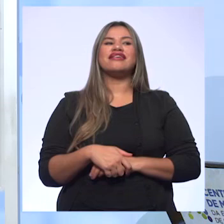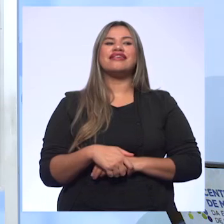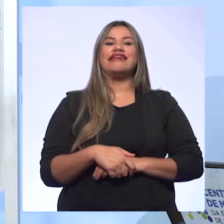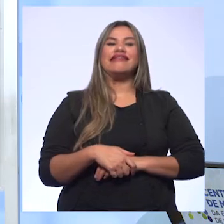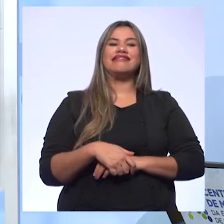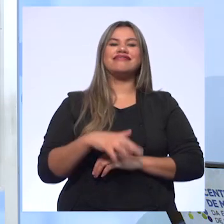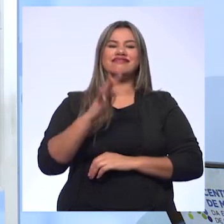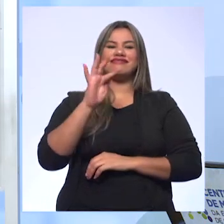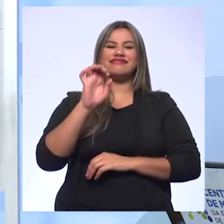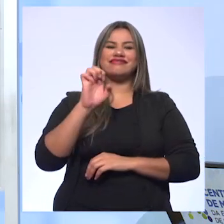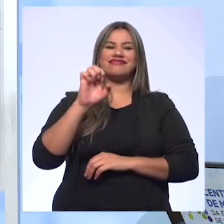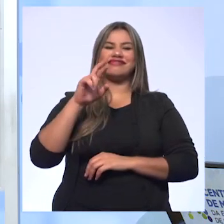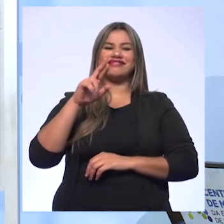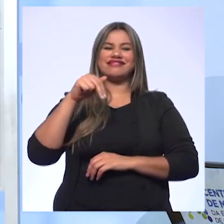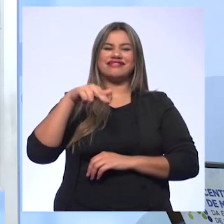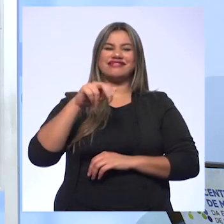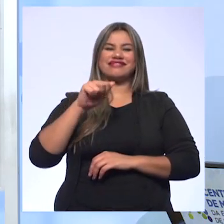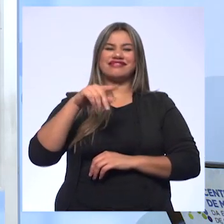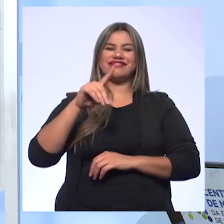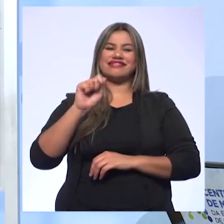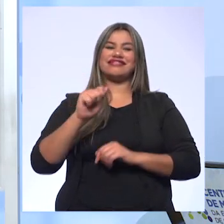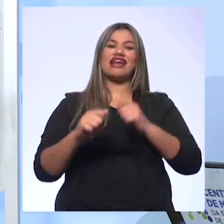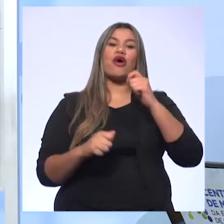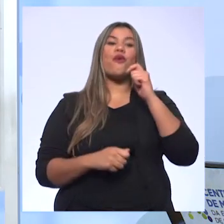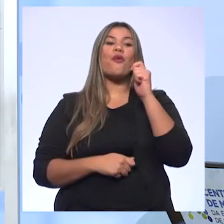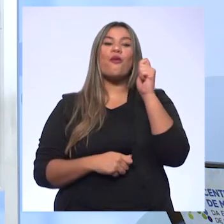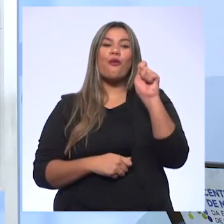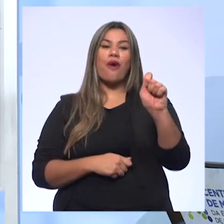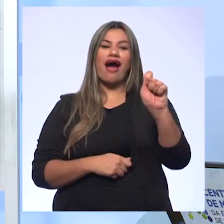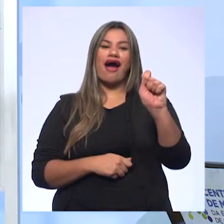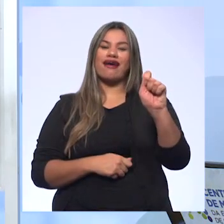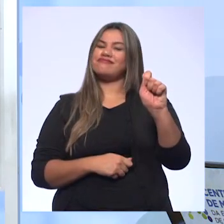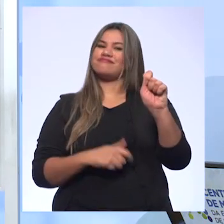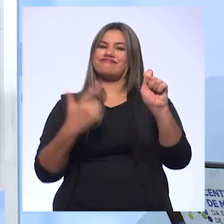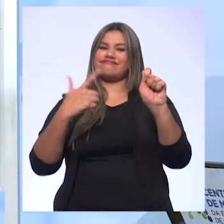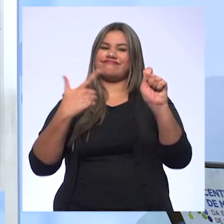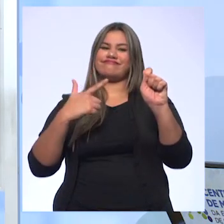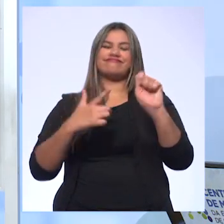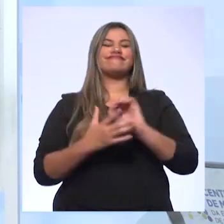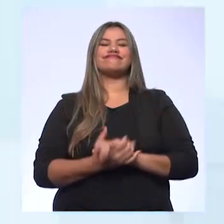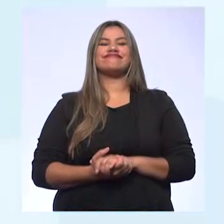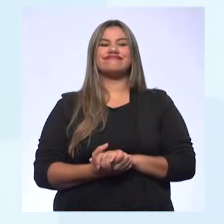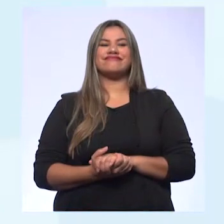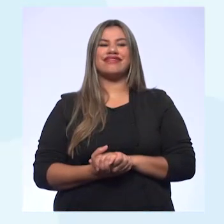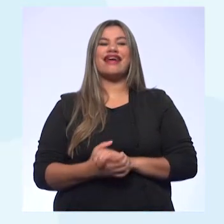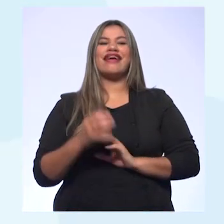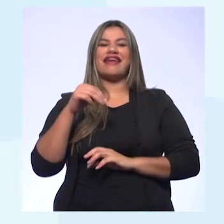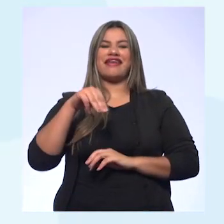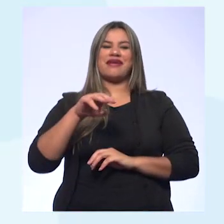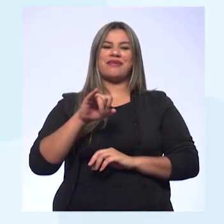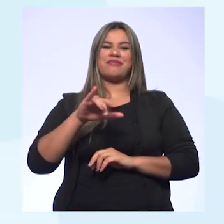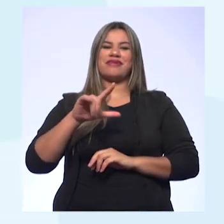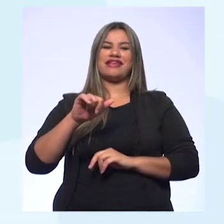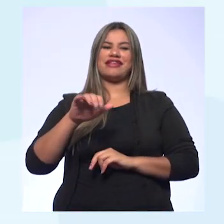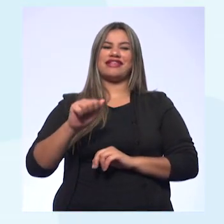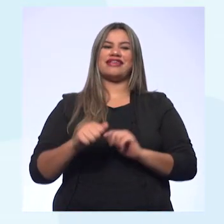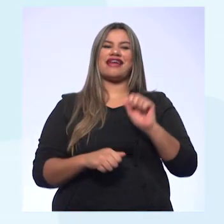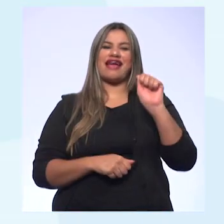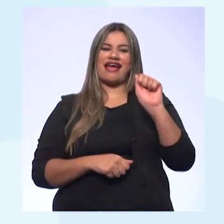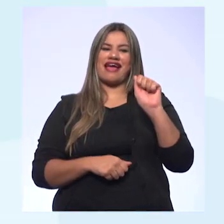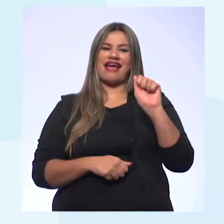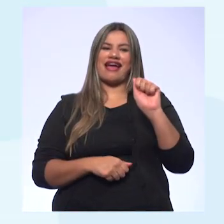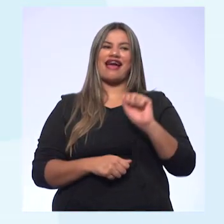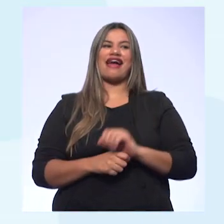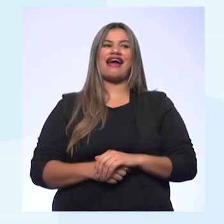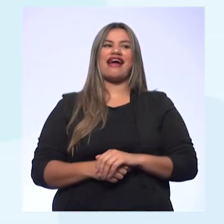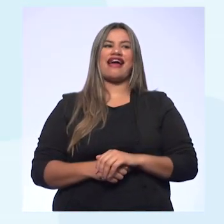Fernando, já vou colocar sua cabeça aqui já. Deixa eu ver. A Emily colocou A também. Ah, não, aí já Miguel colocou L de